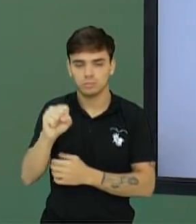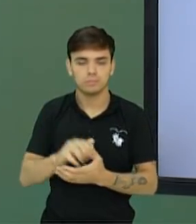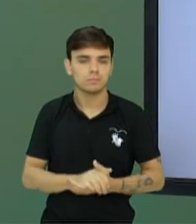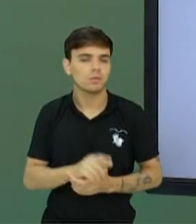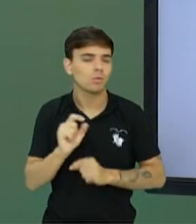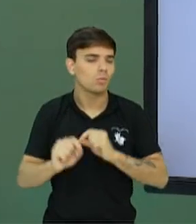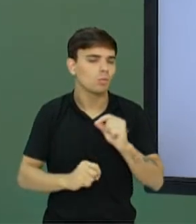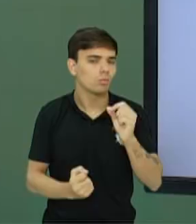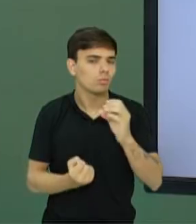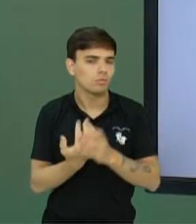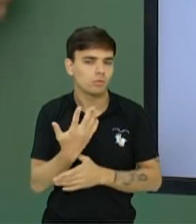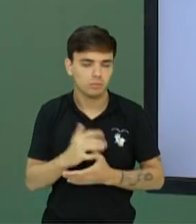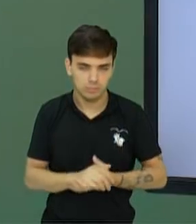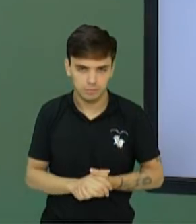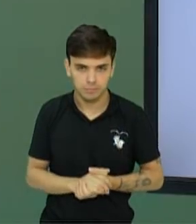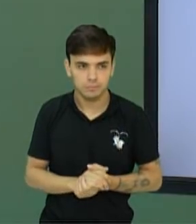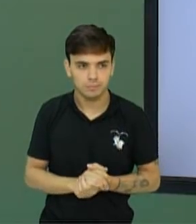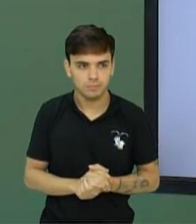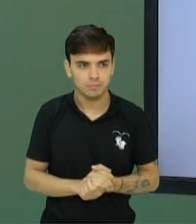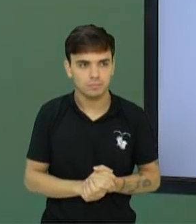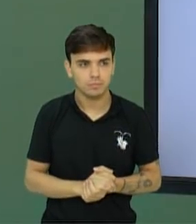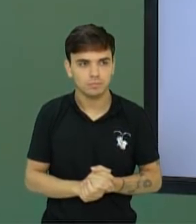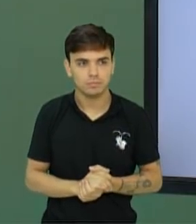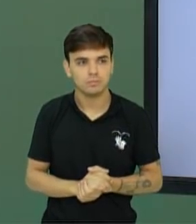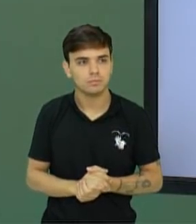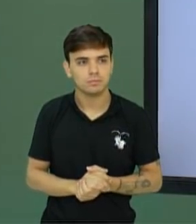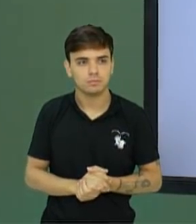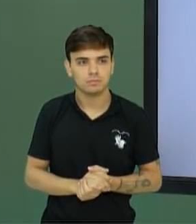formado? Aí vem aqui,